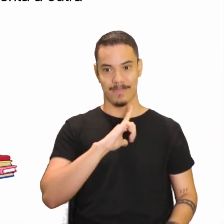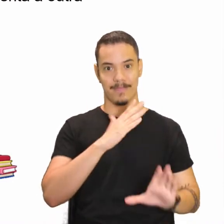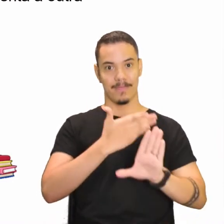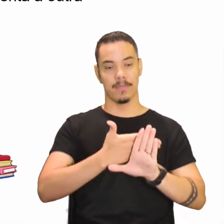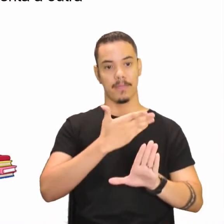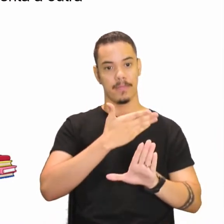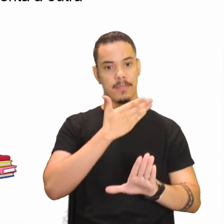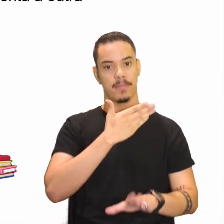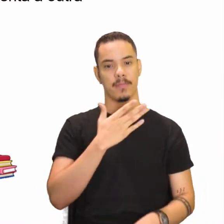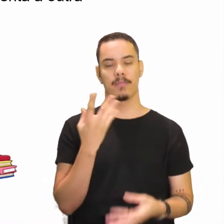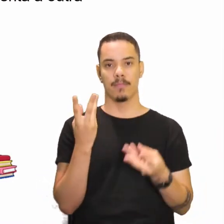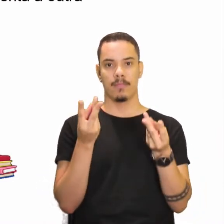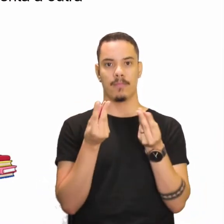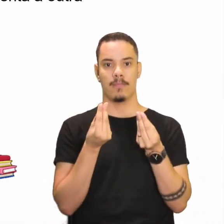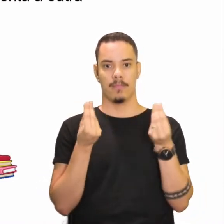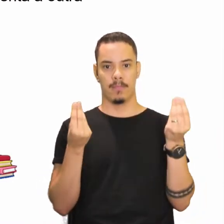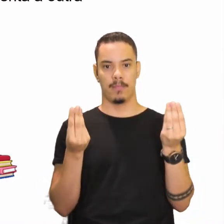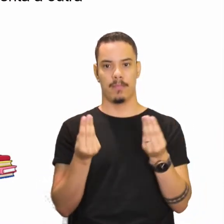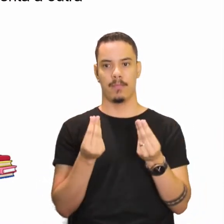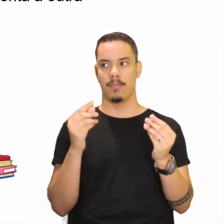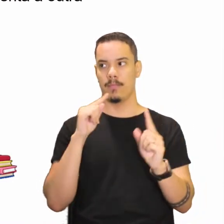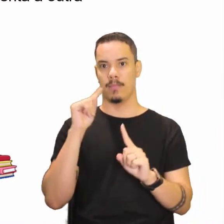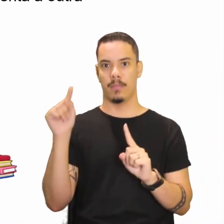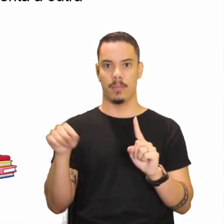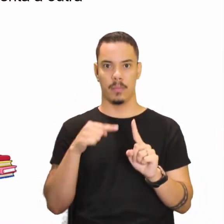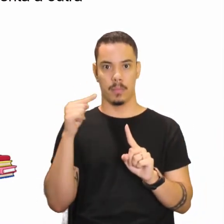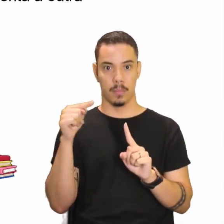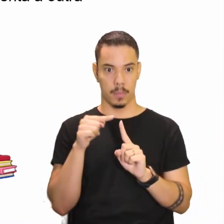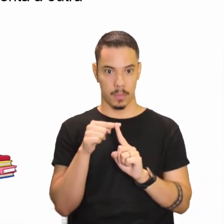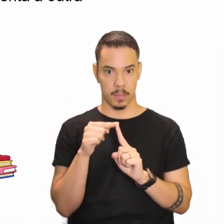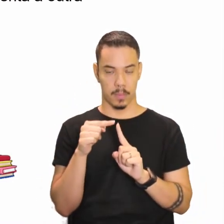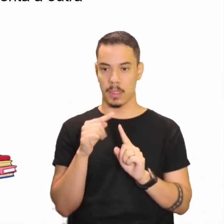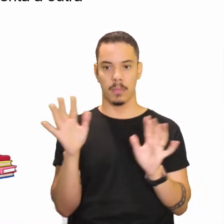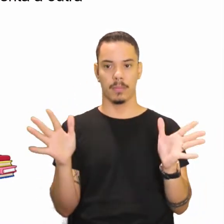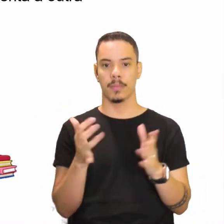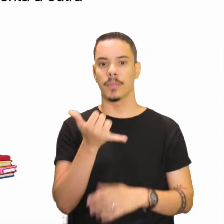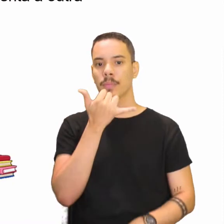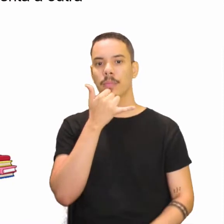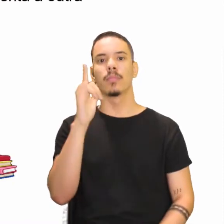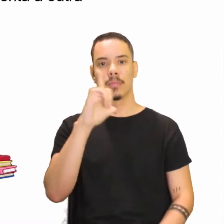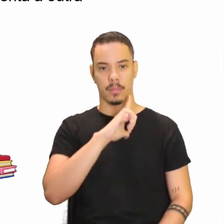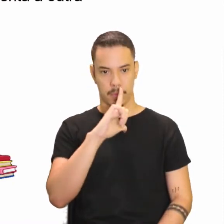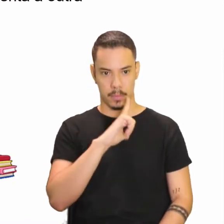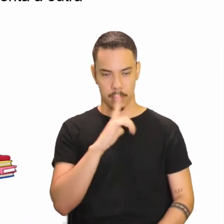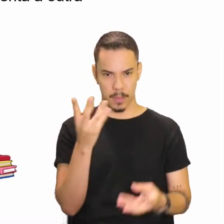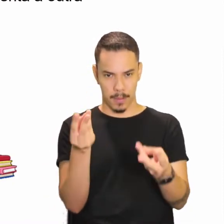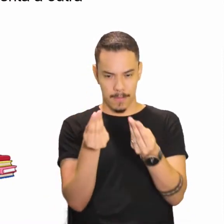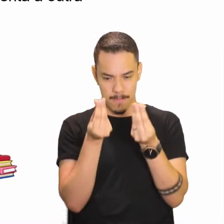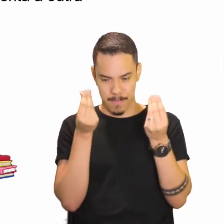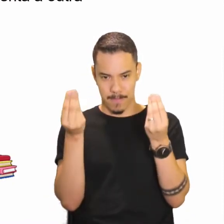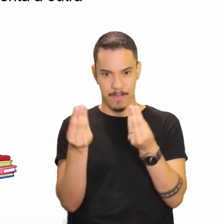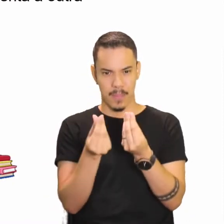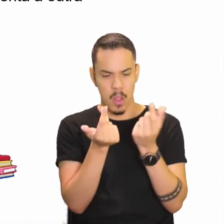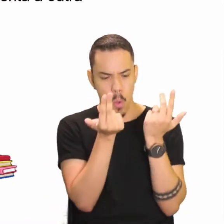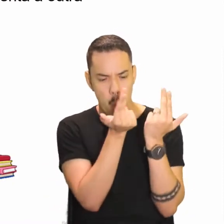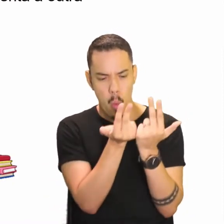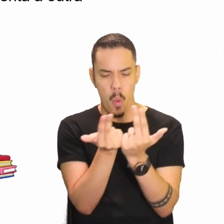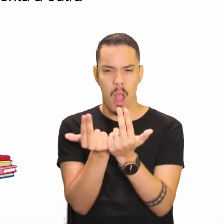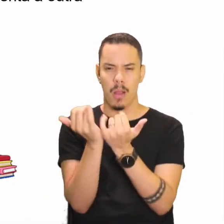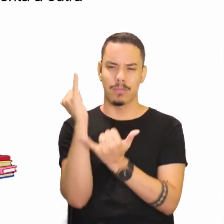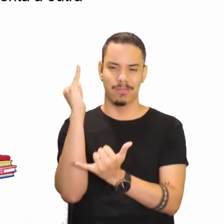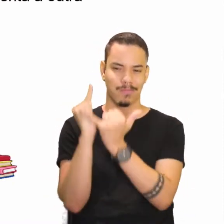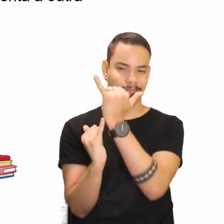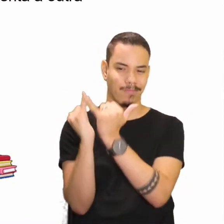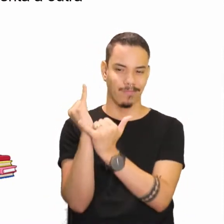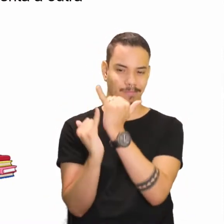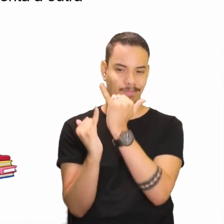uma sensibilidade afim, ou seja, uma sensibilidade igual, uma